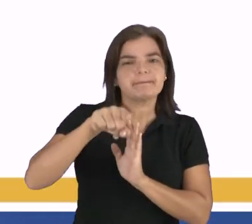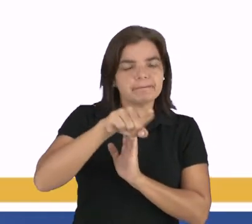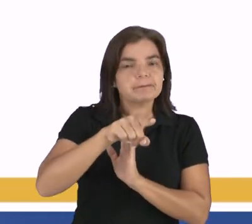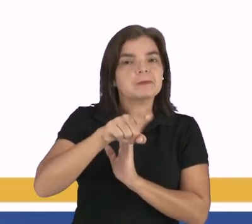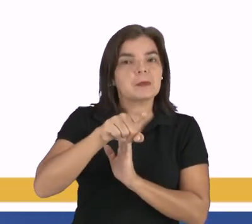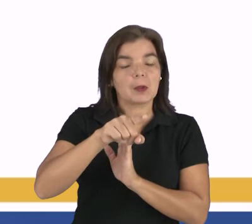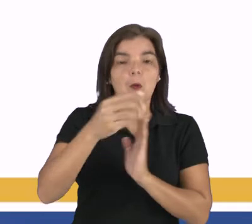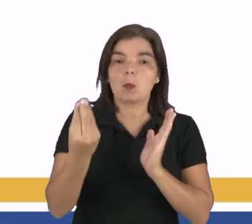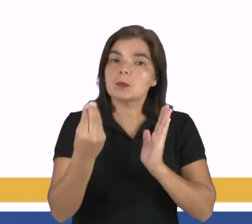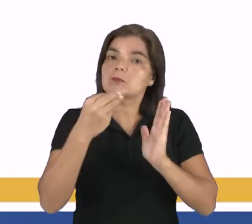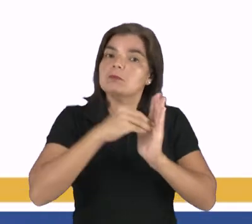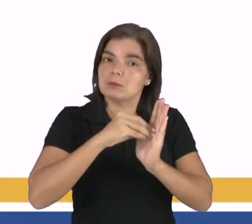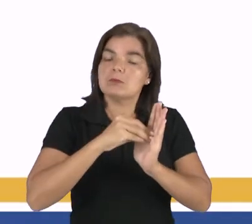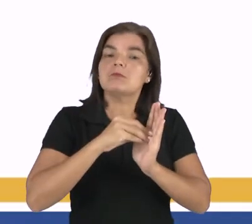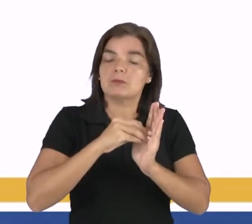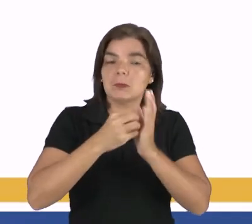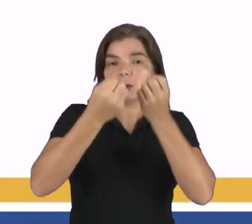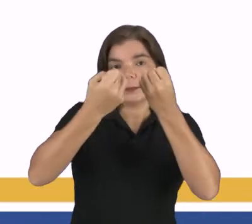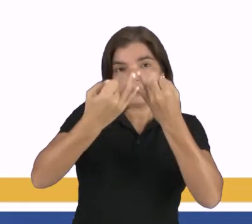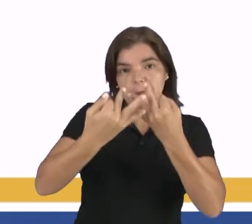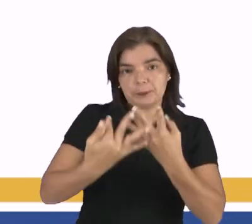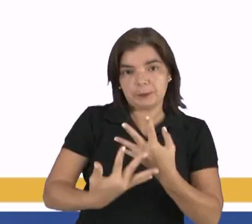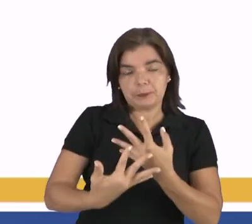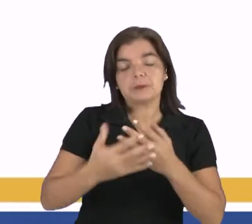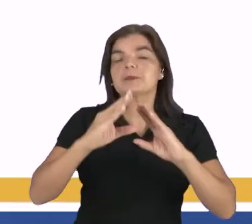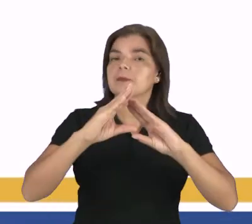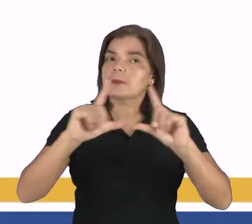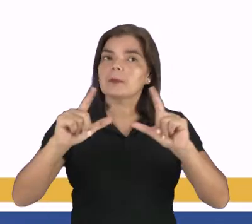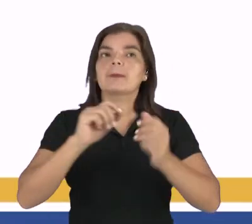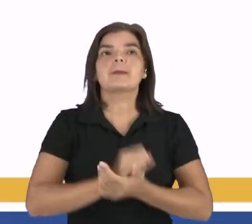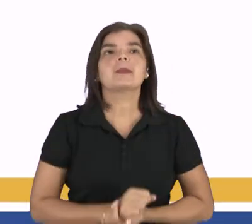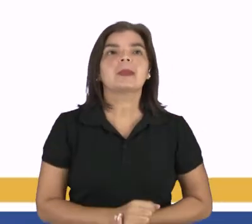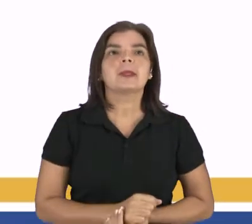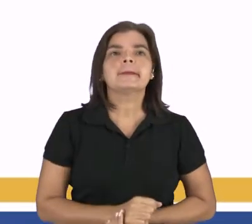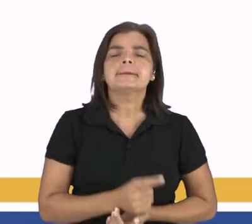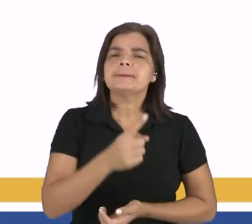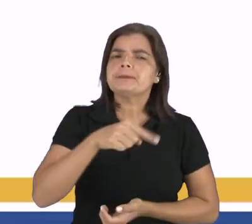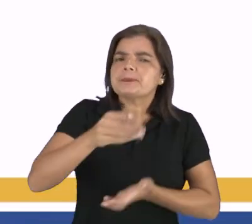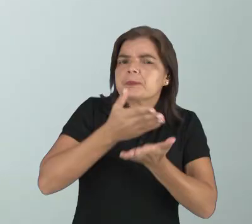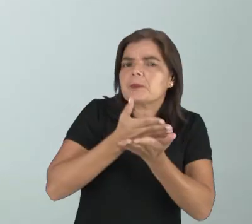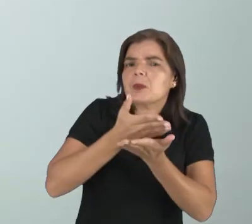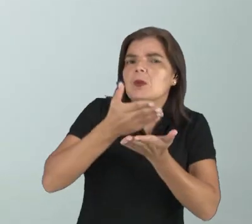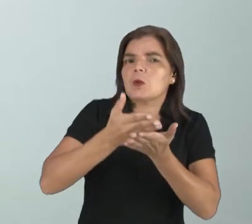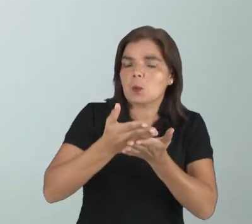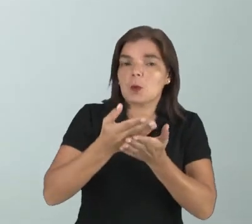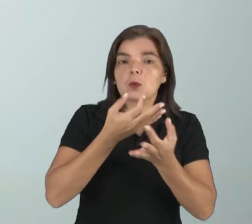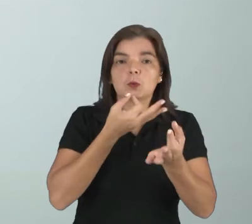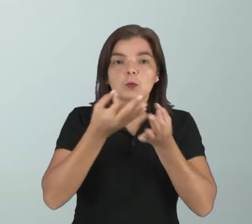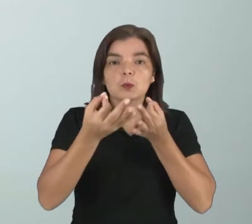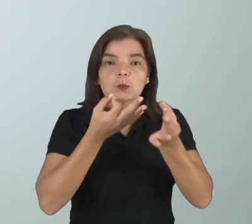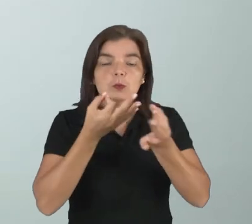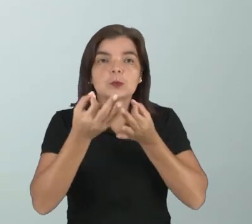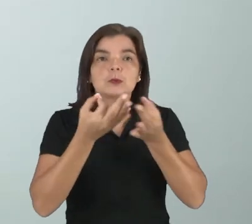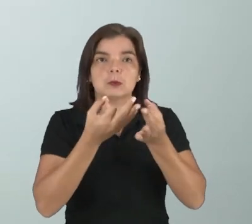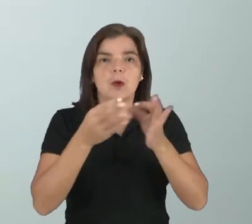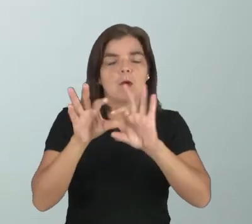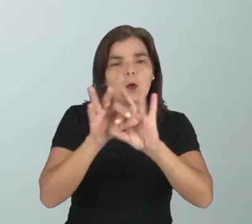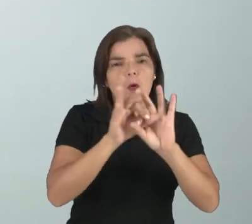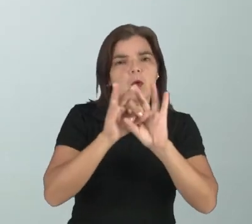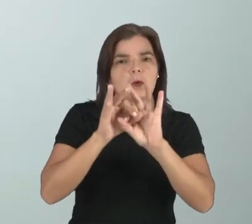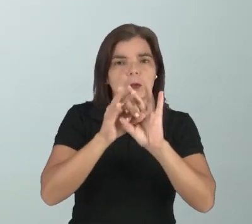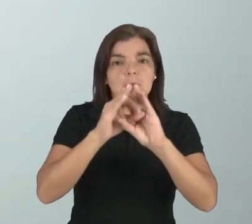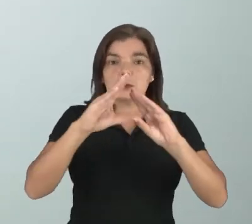possa colocar a sua argumentação de forma clara. Quando você quer introduzir argumentos estabelecendo